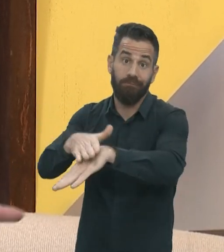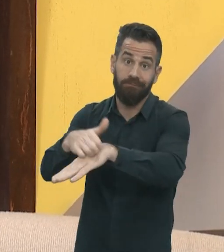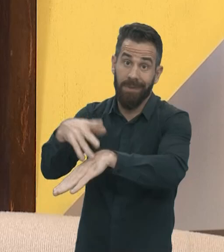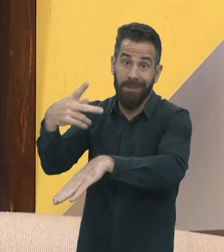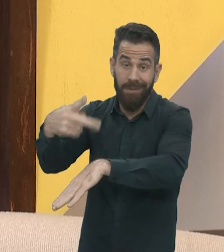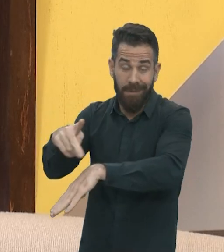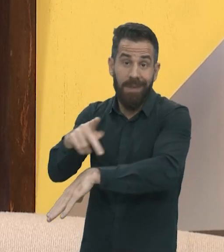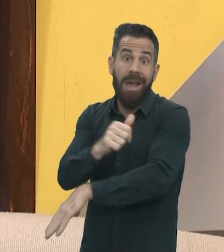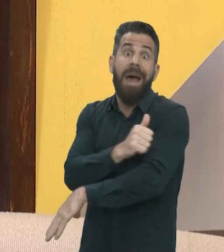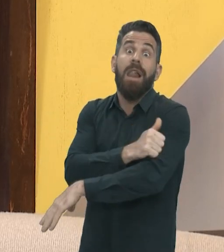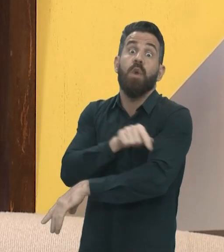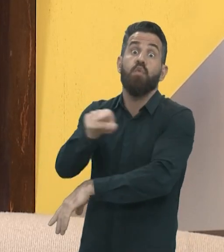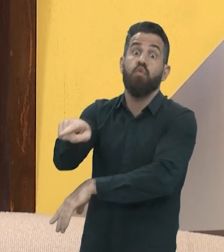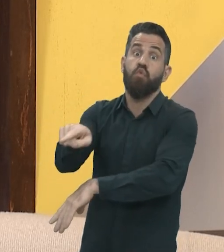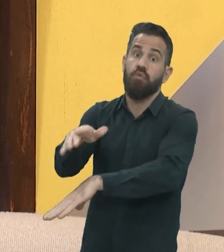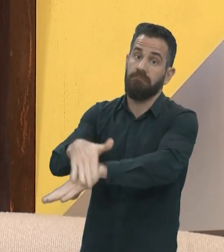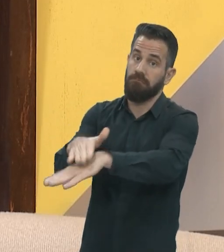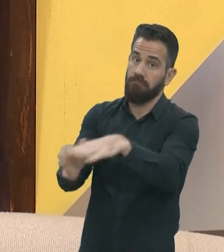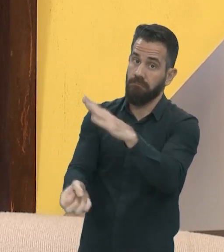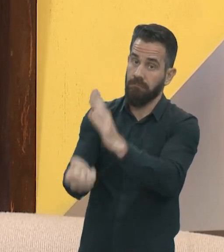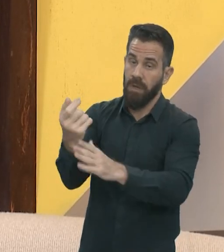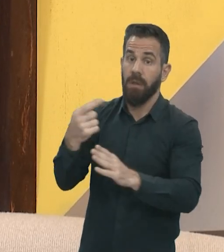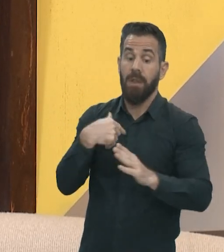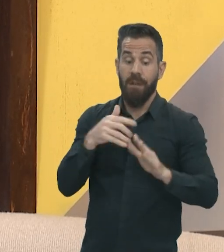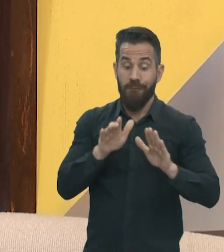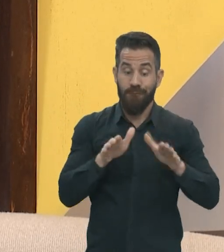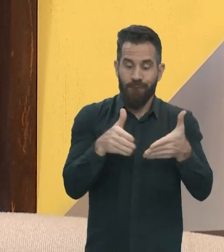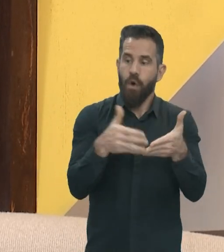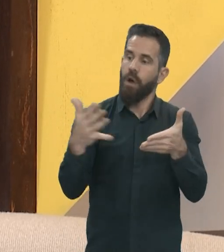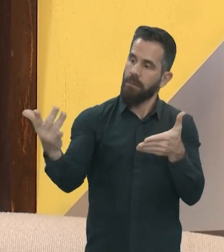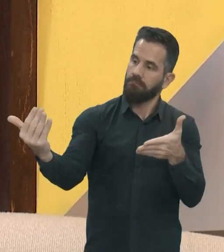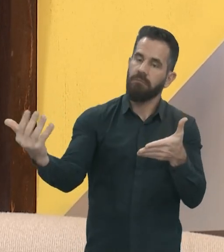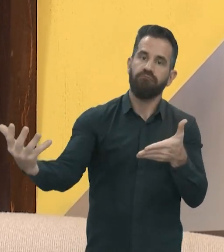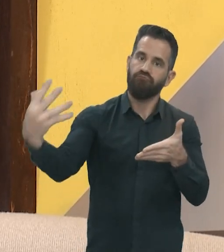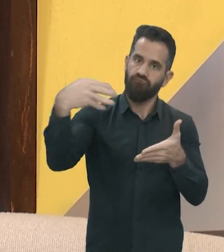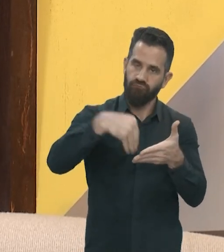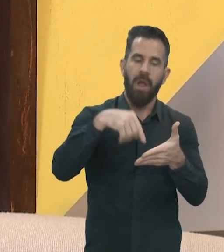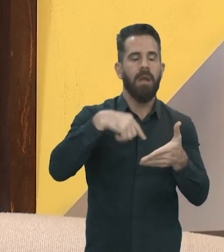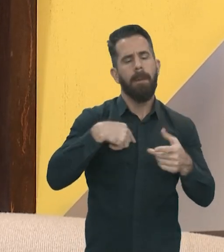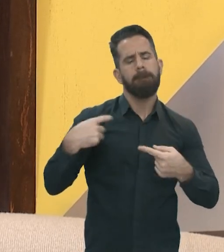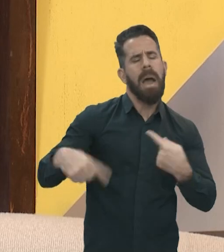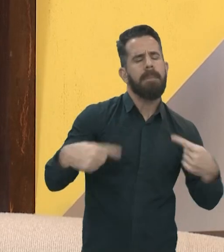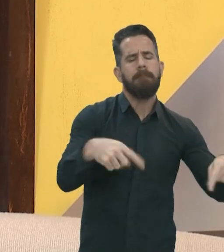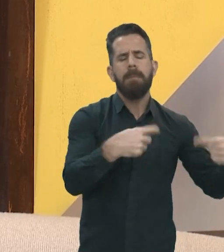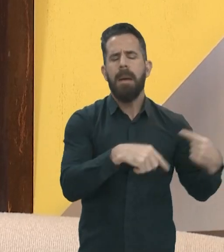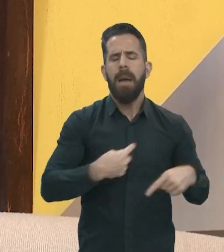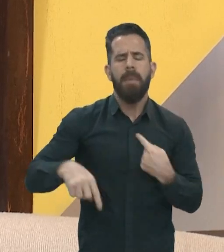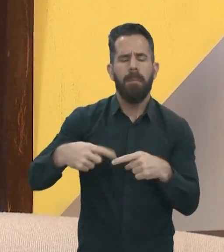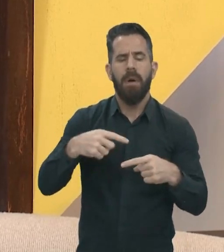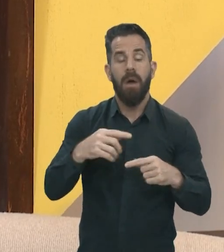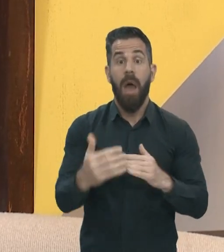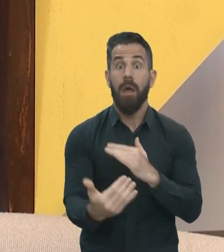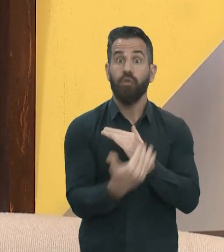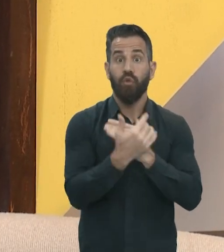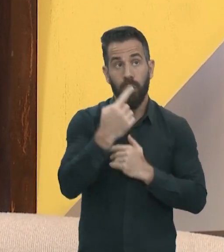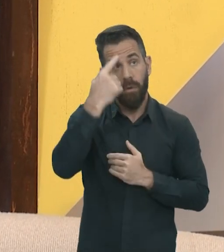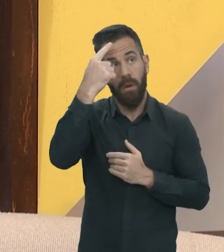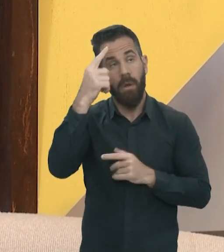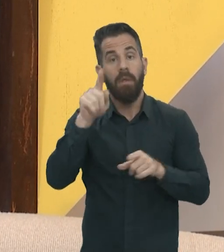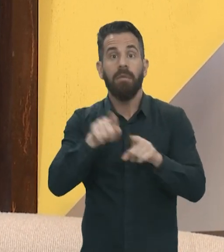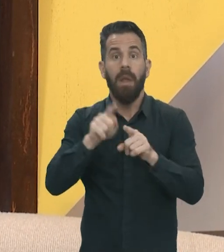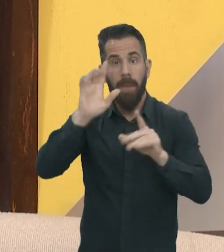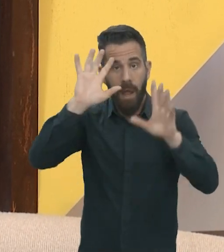isso, é um espaço não só de diálogo, de escuta, mas é um espaço de identificação da demanda, de construção da solução e na sequência